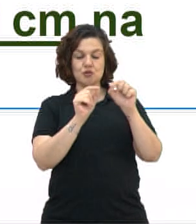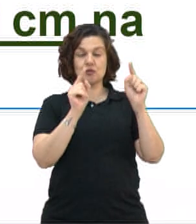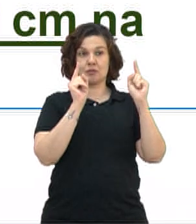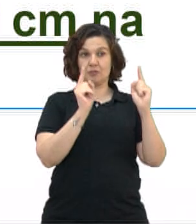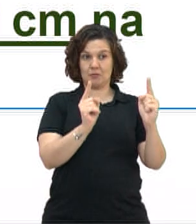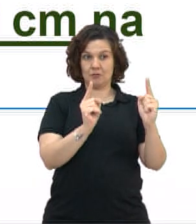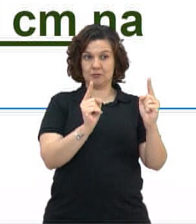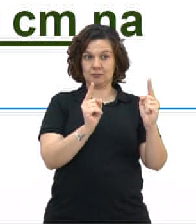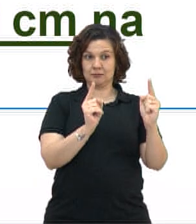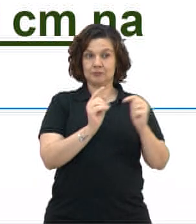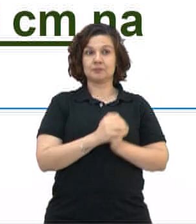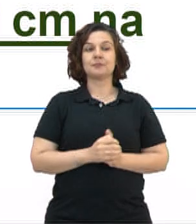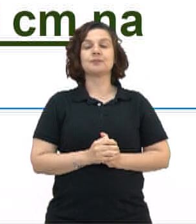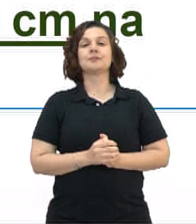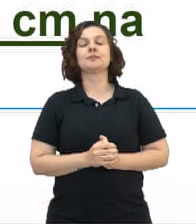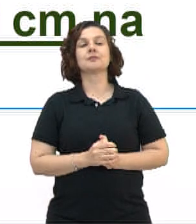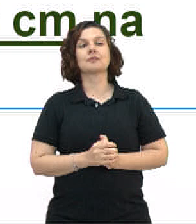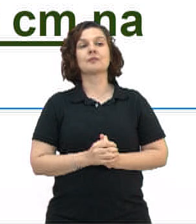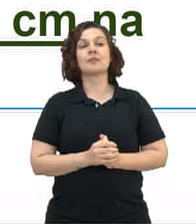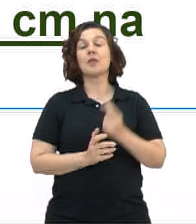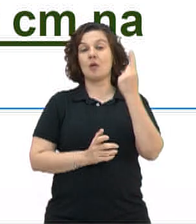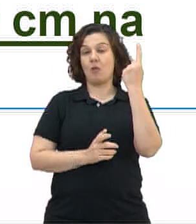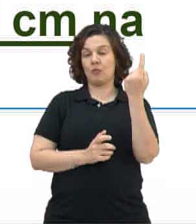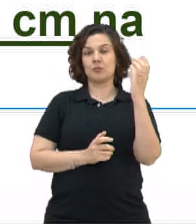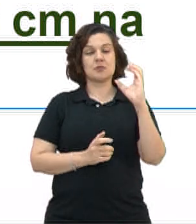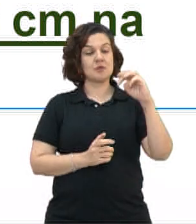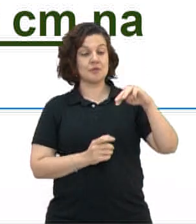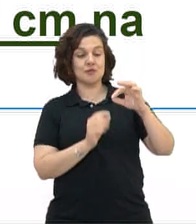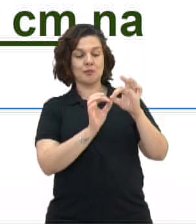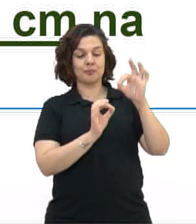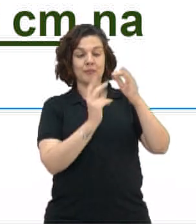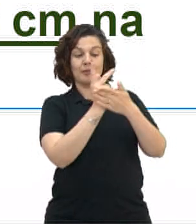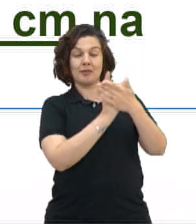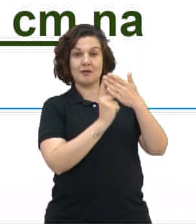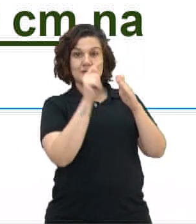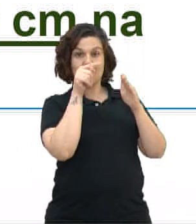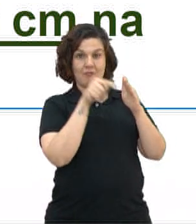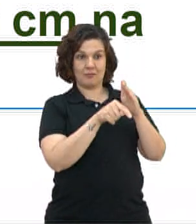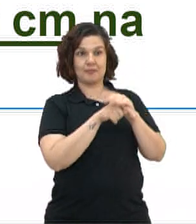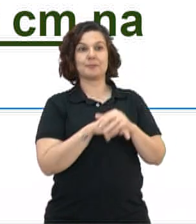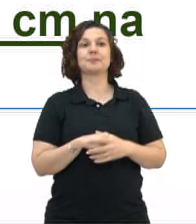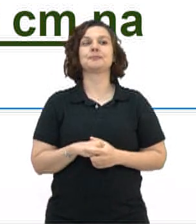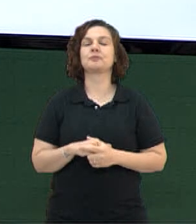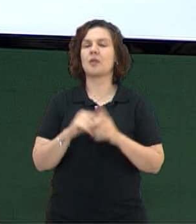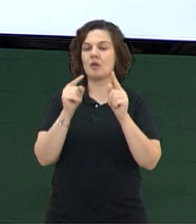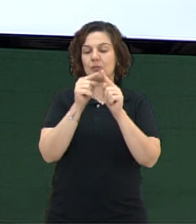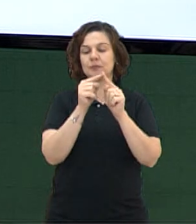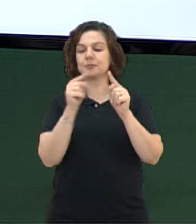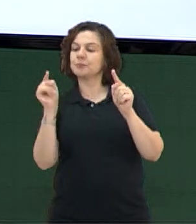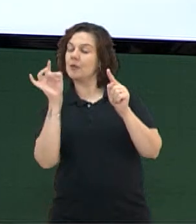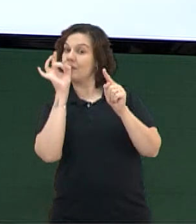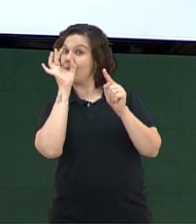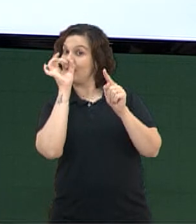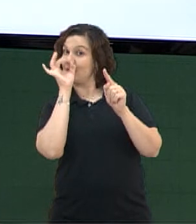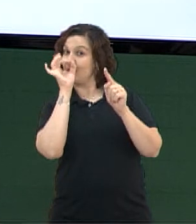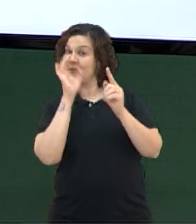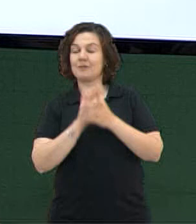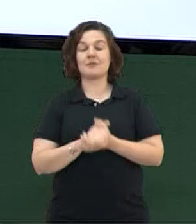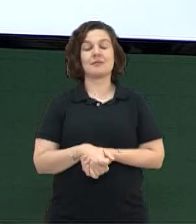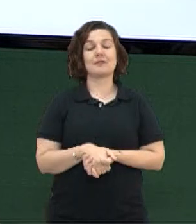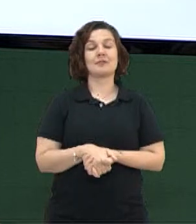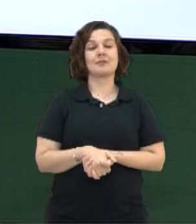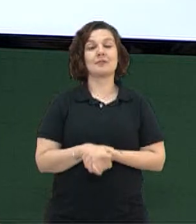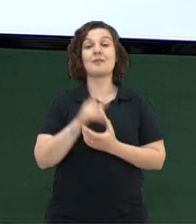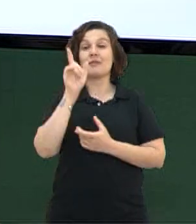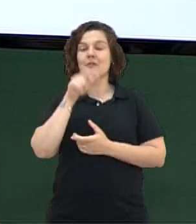no mapa. Então, o número 1 corresponde a 1 centímetro no mapa. E agora, se você olhar com atenção, o 200 mil que está em verde,